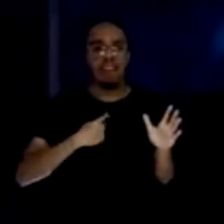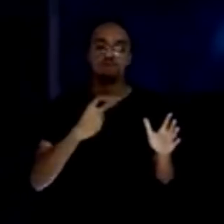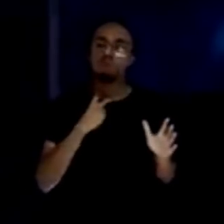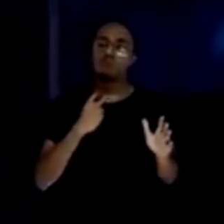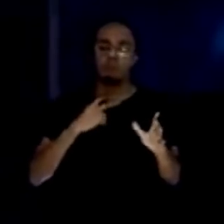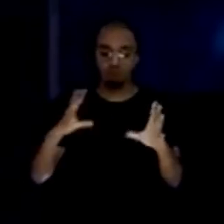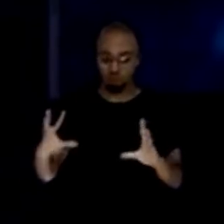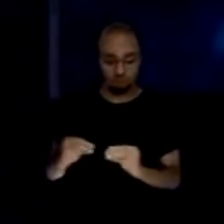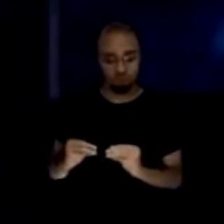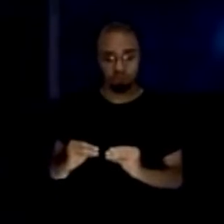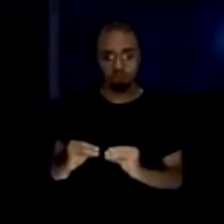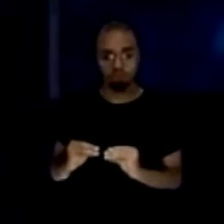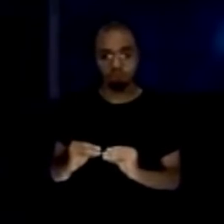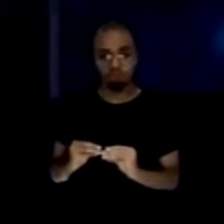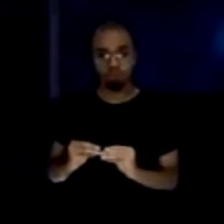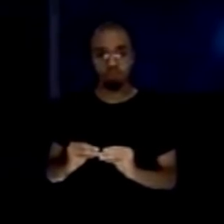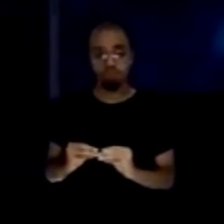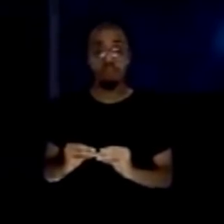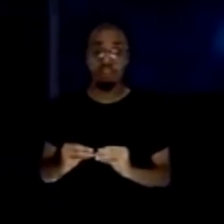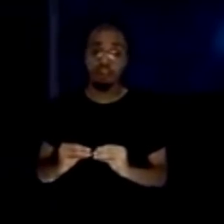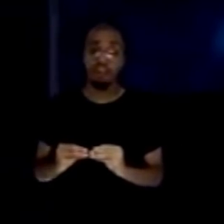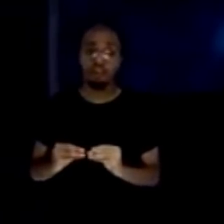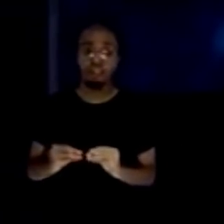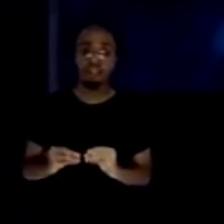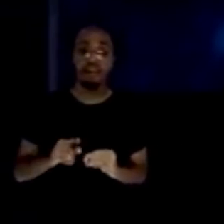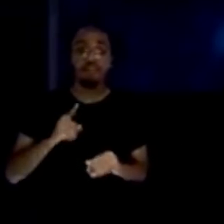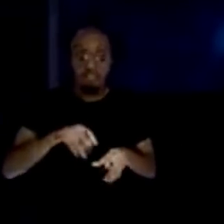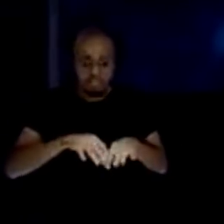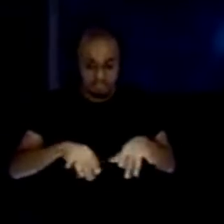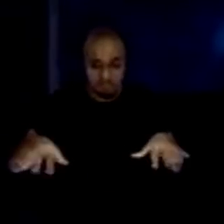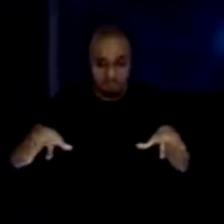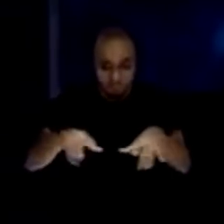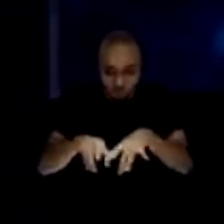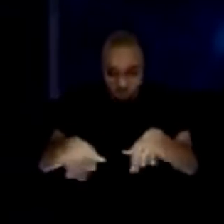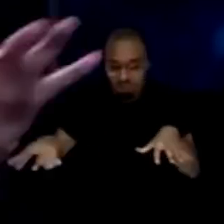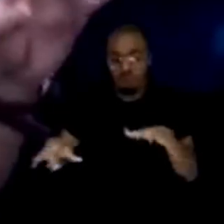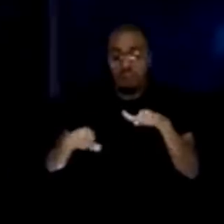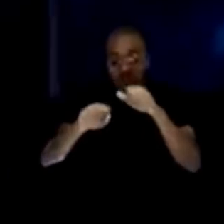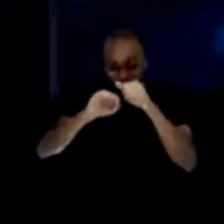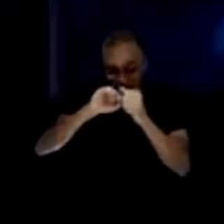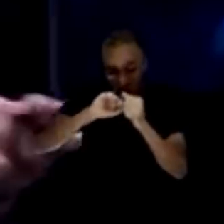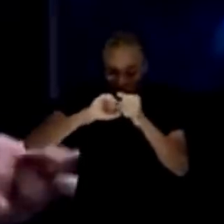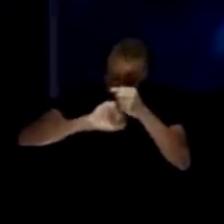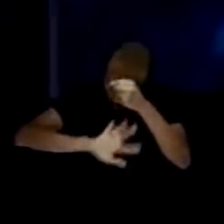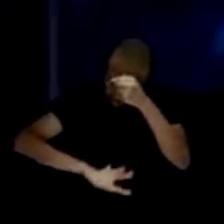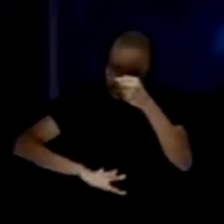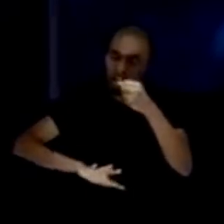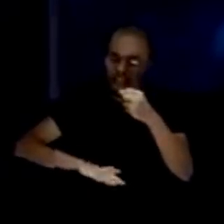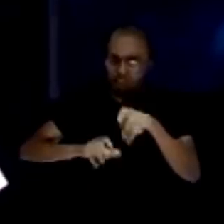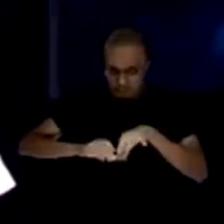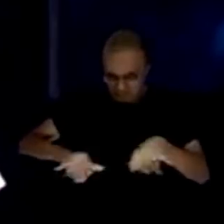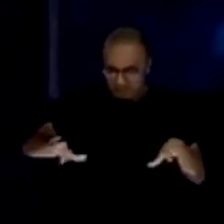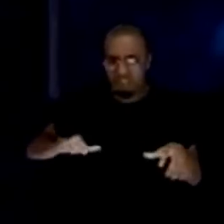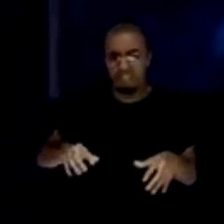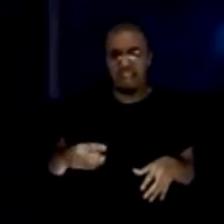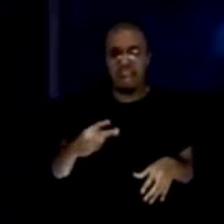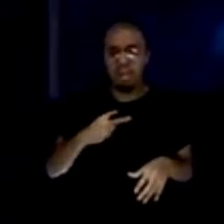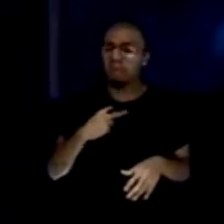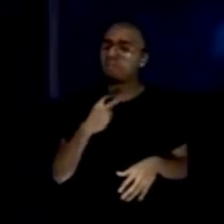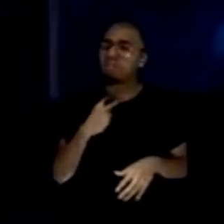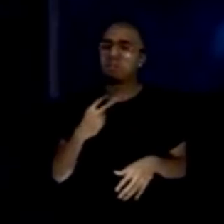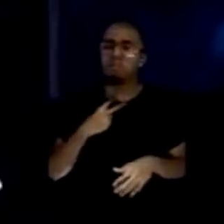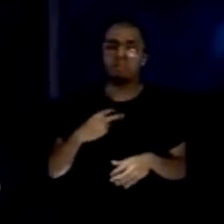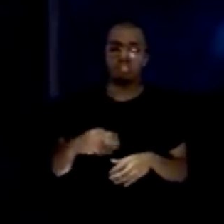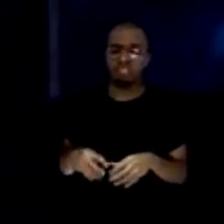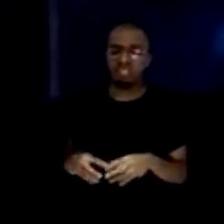Você que está no chat aí, você que está no Facebook ou no YouTube, digita: eu não posso ficar quieto. Digita: eu não posso ficar quieto. Não, você não